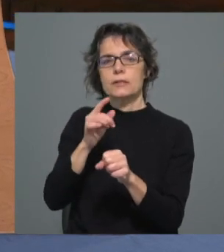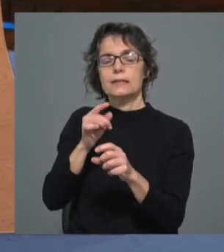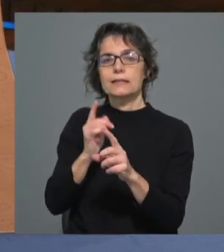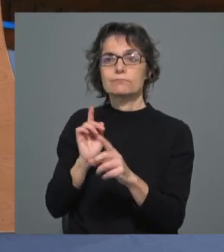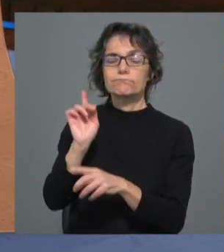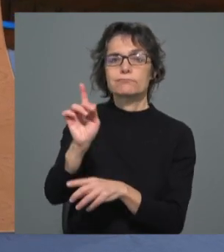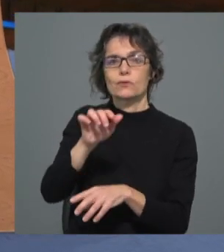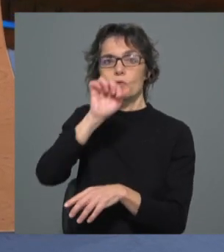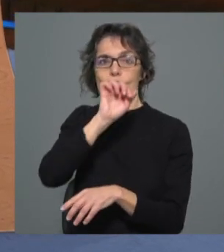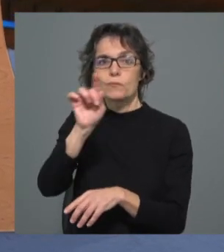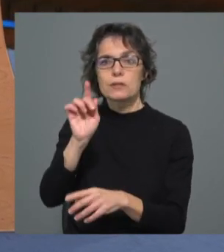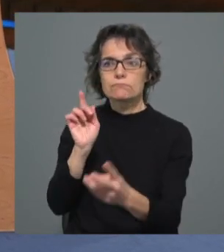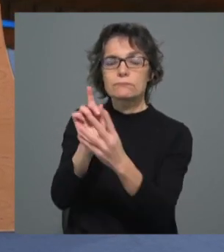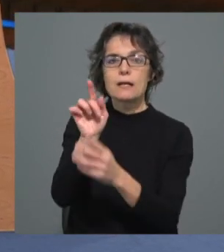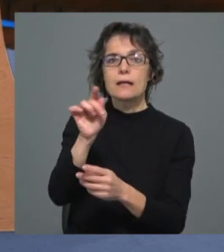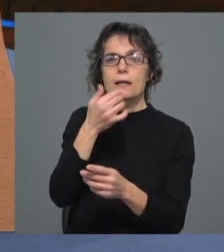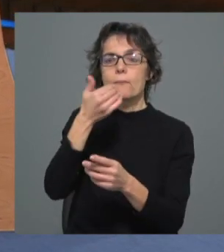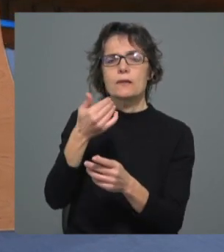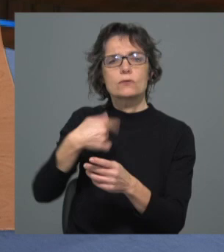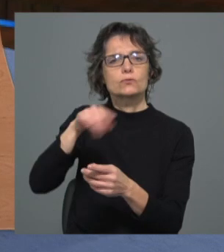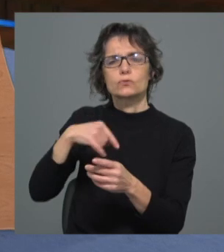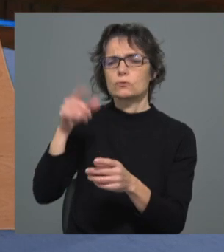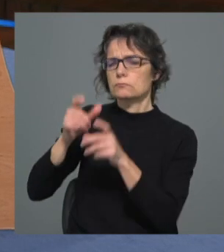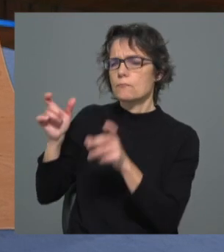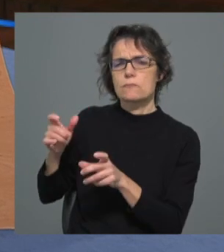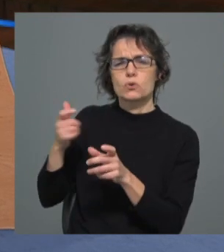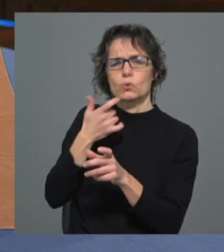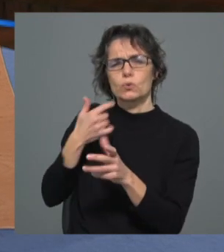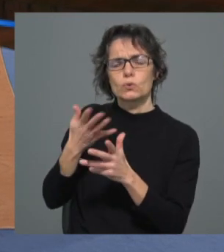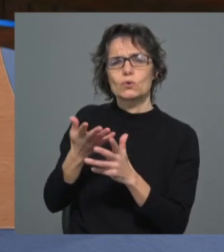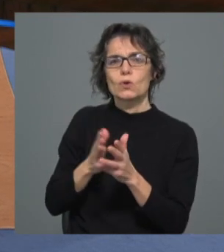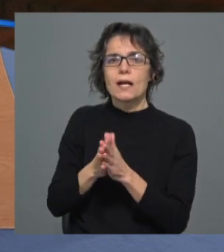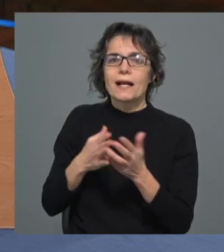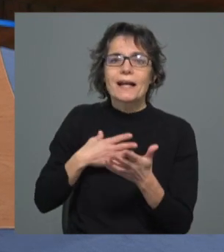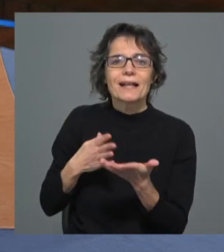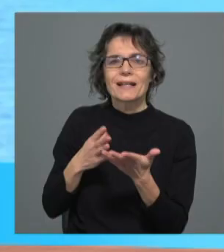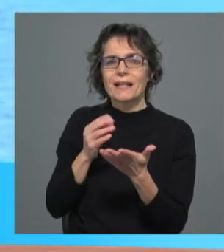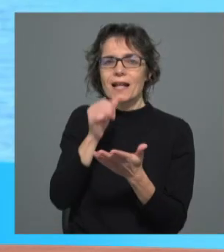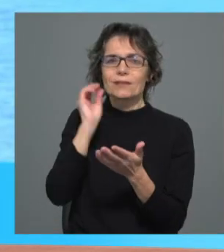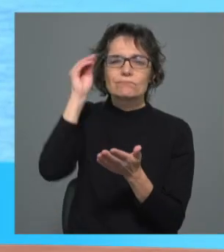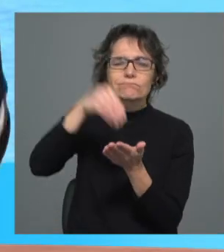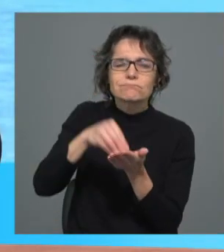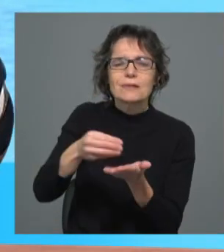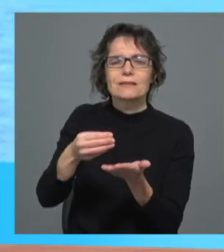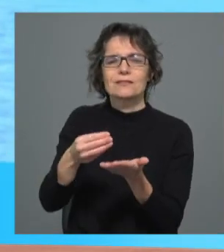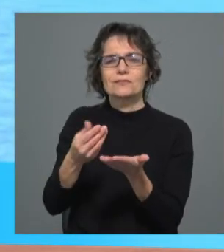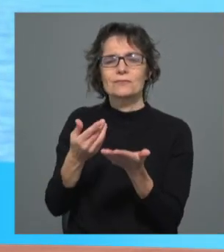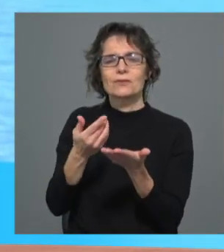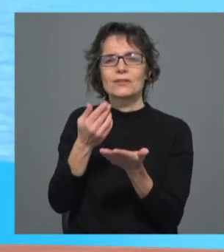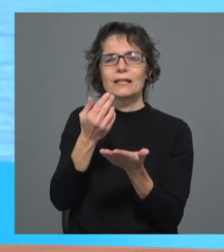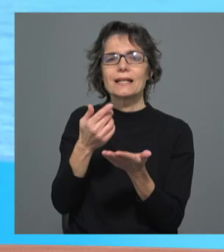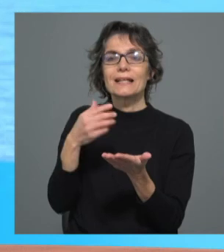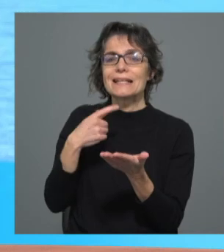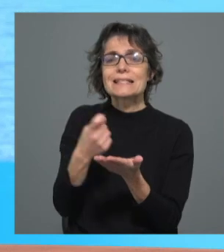nós temos milhares de pessoas prontas para o batismo e precisamos de alguém que